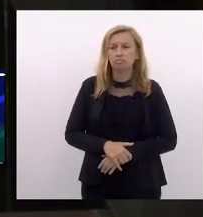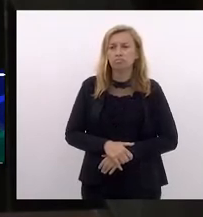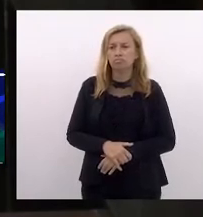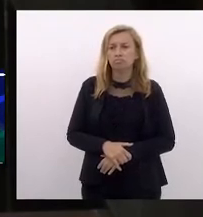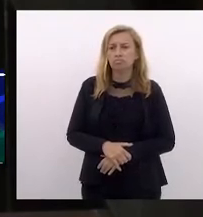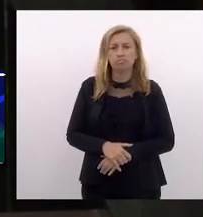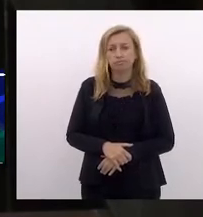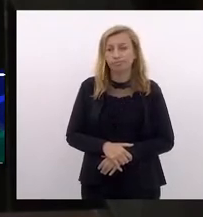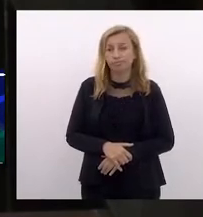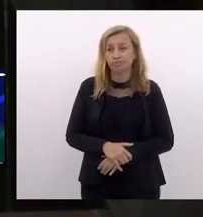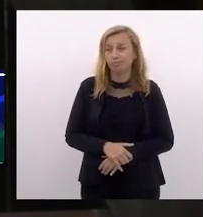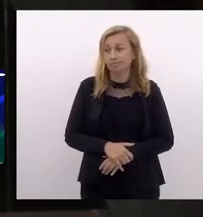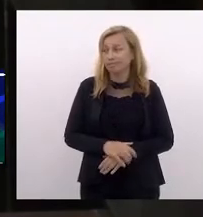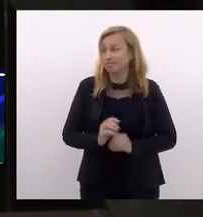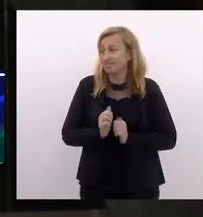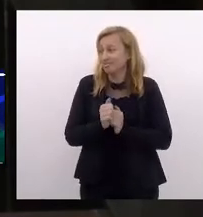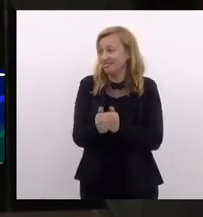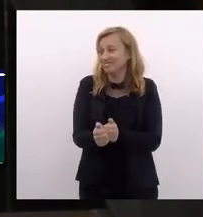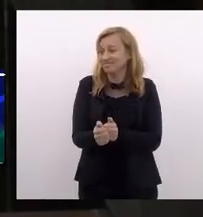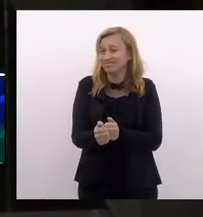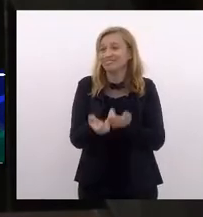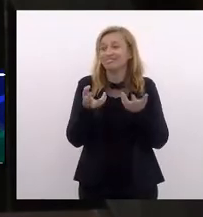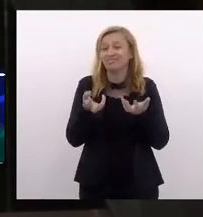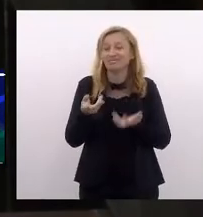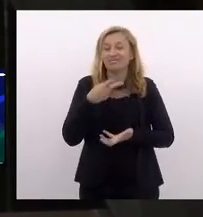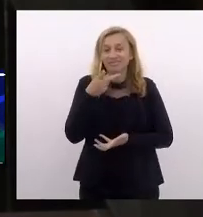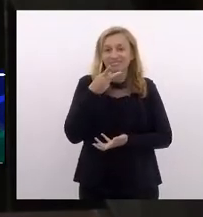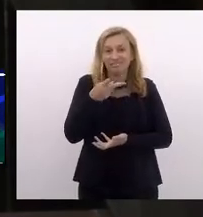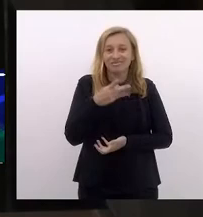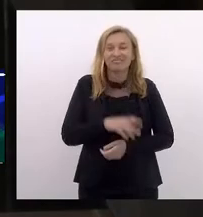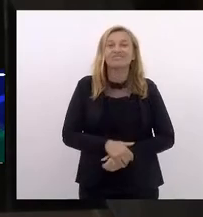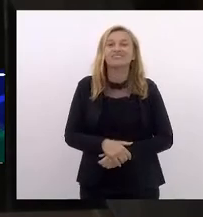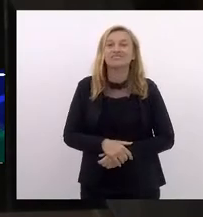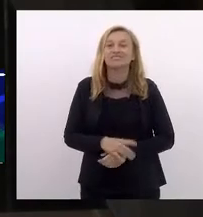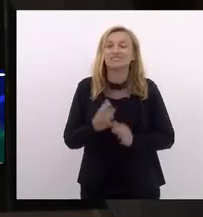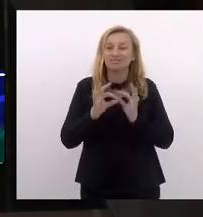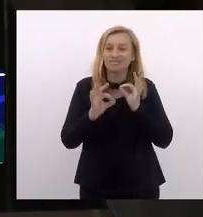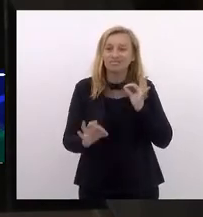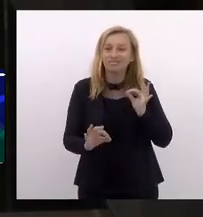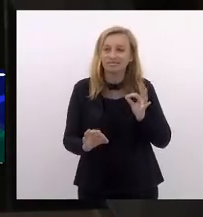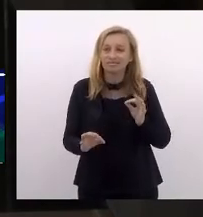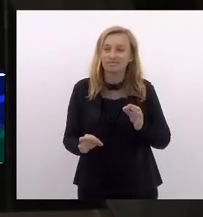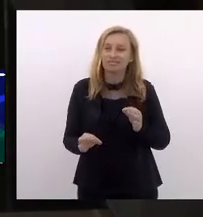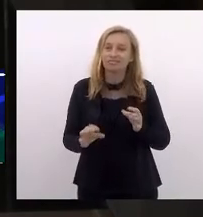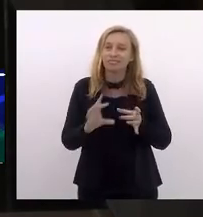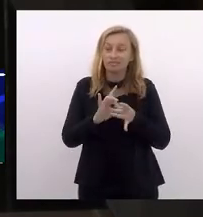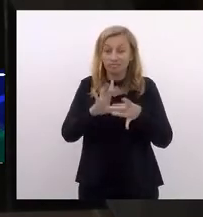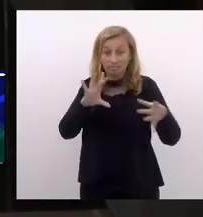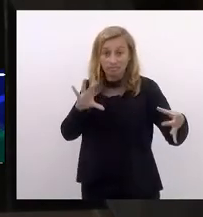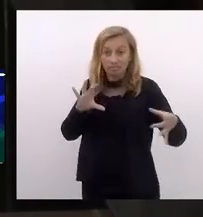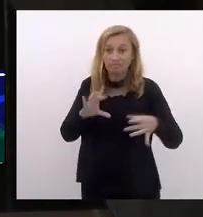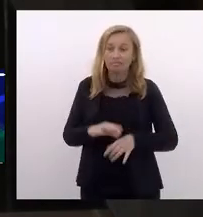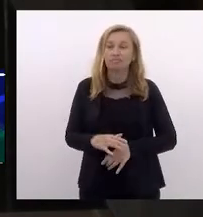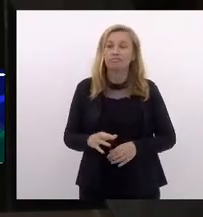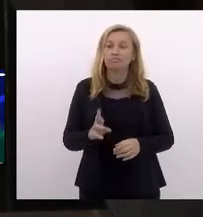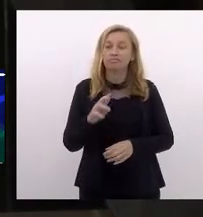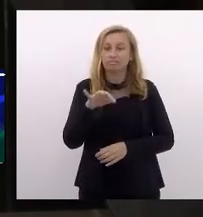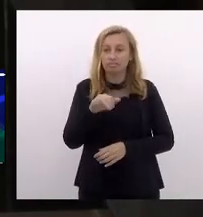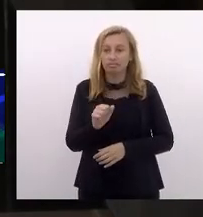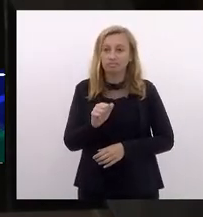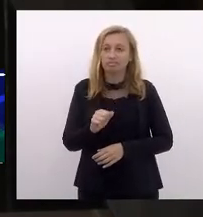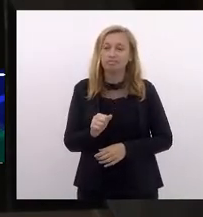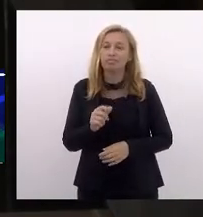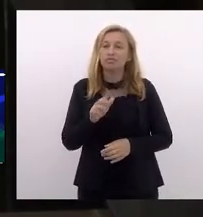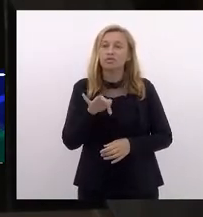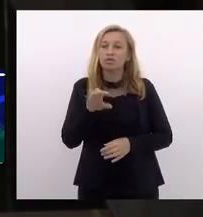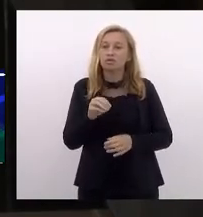dominante em sua mente e em seguida eu quero destacar sem me alongar a desde com a desde colação de receitas